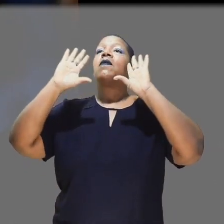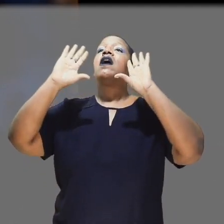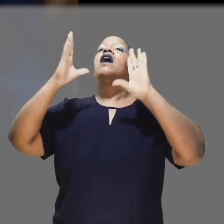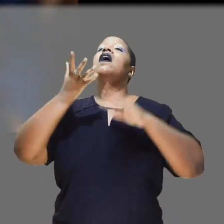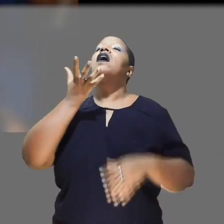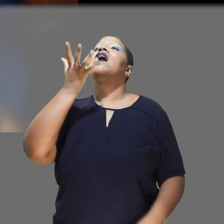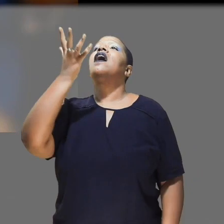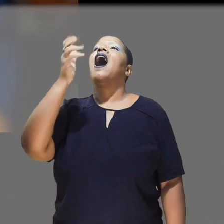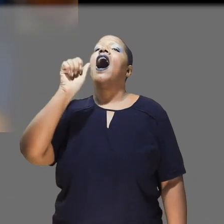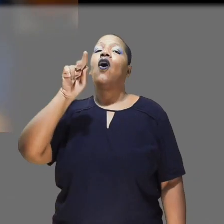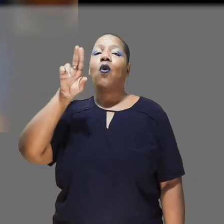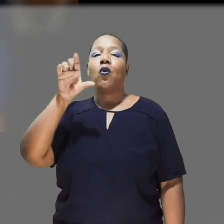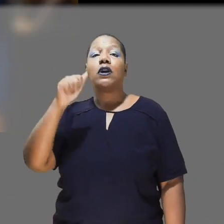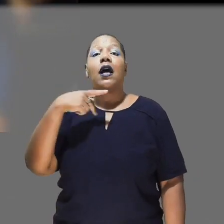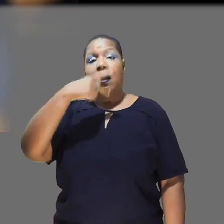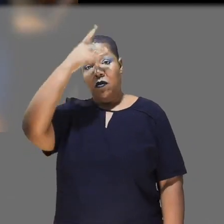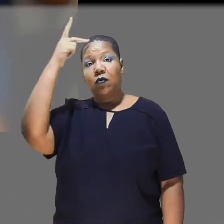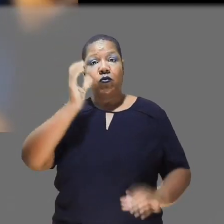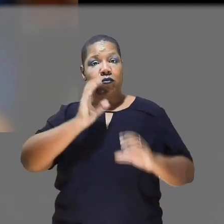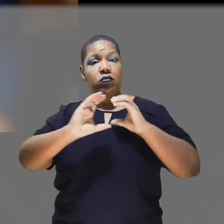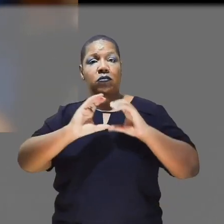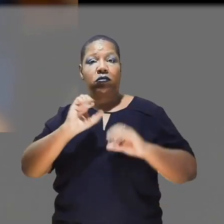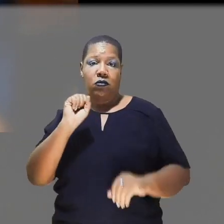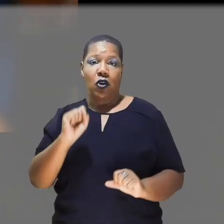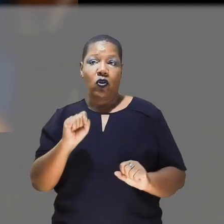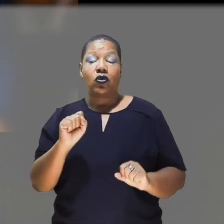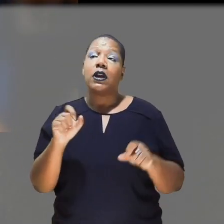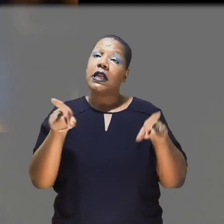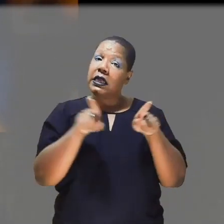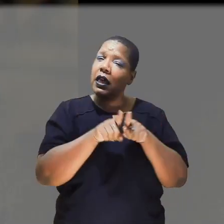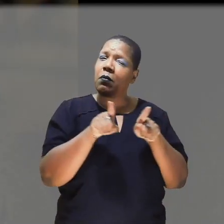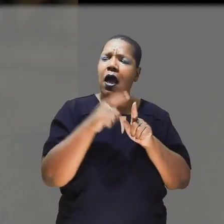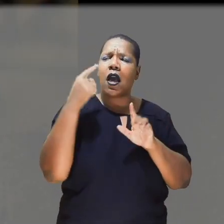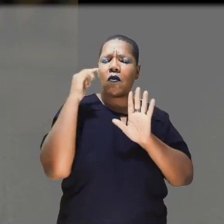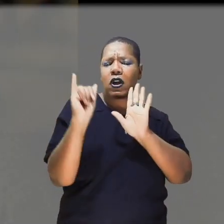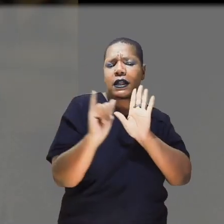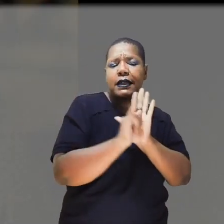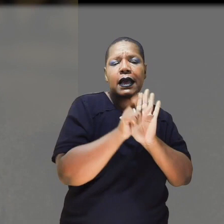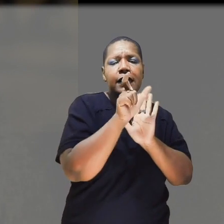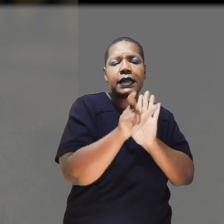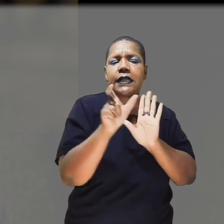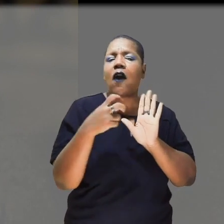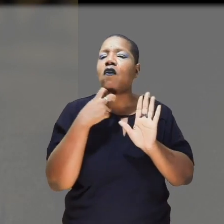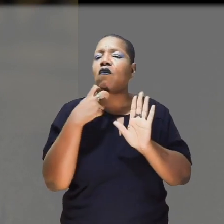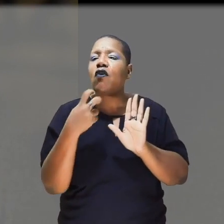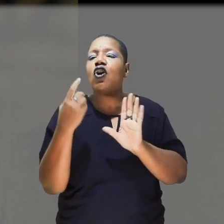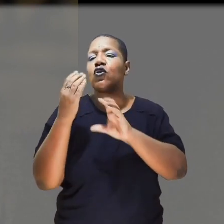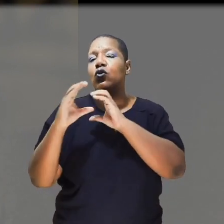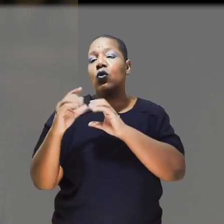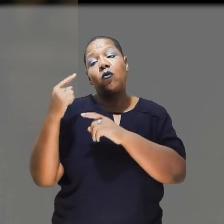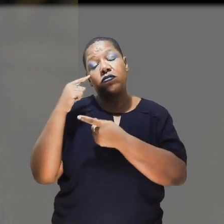mais agudas que um cantor pode emitir. Além disso, para identificar o tipo de voz de um cantor, também levamos